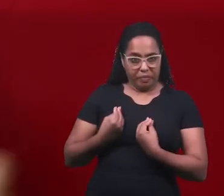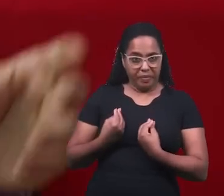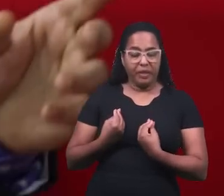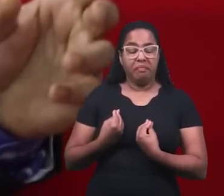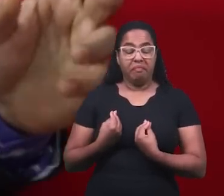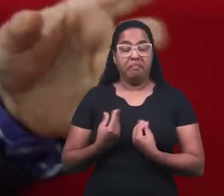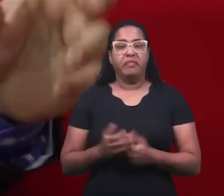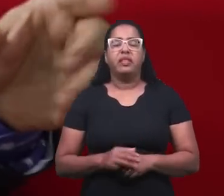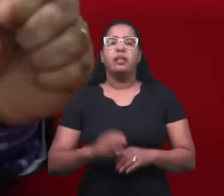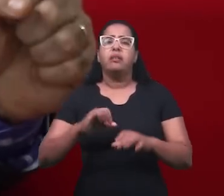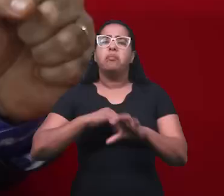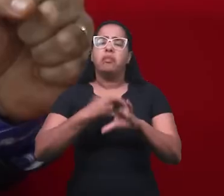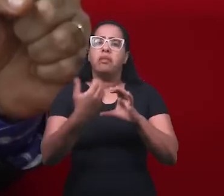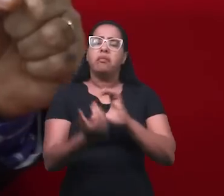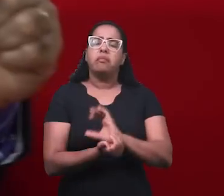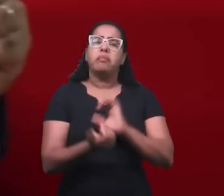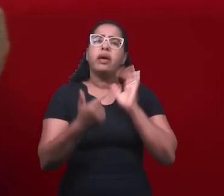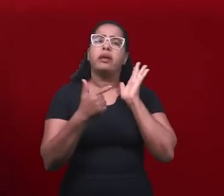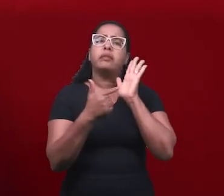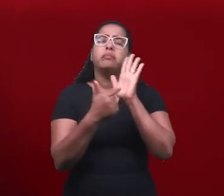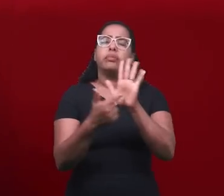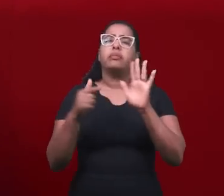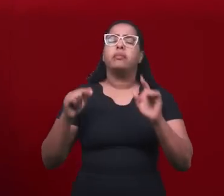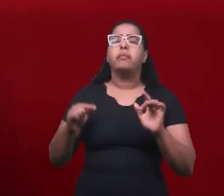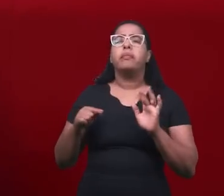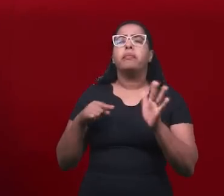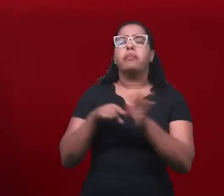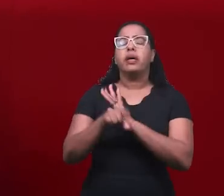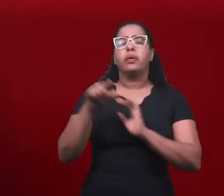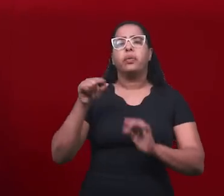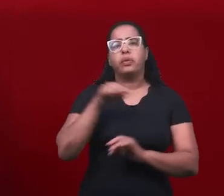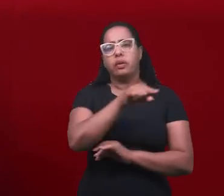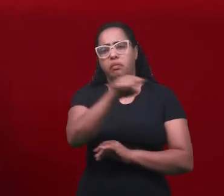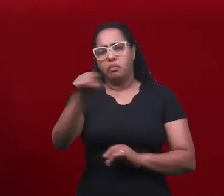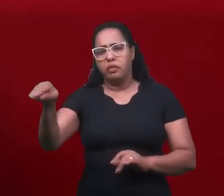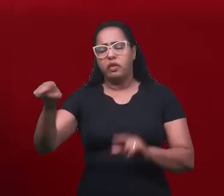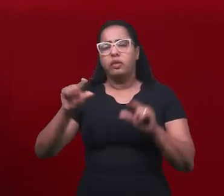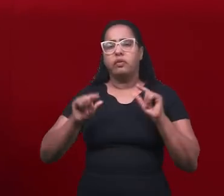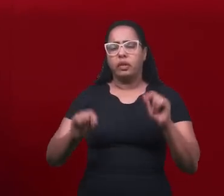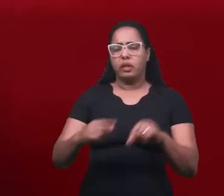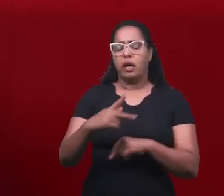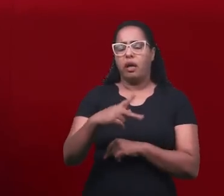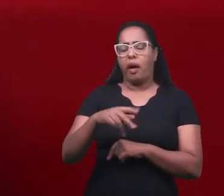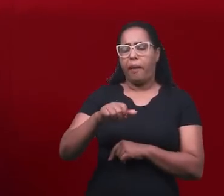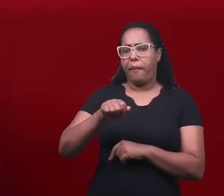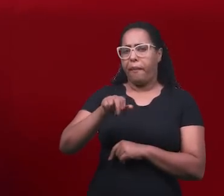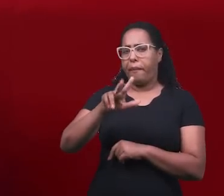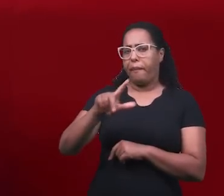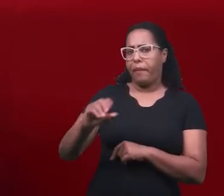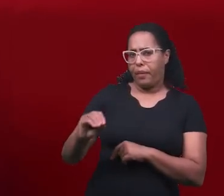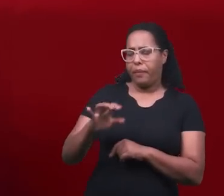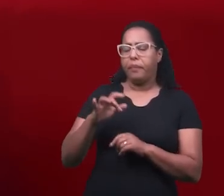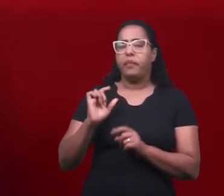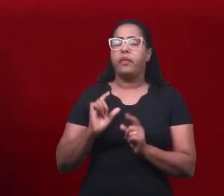dá. Há um aspecto que eu queria perguntar para vocês, Paulo.